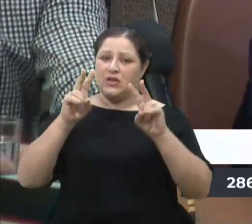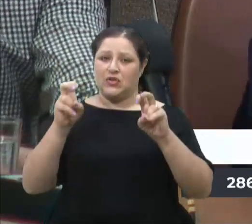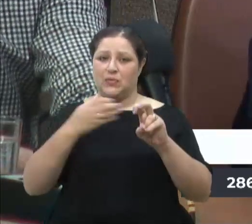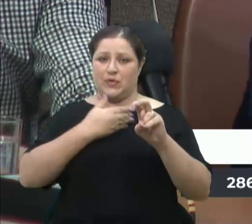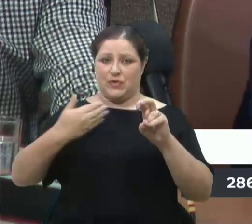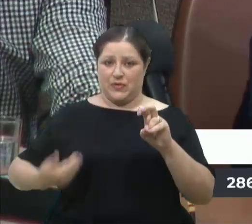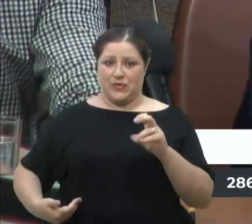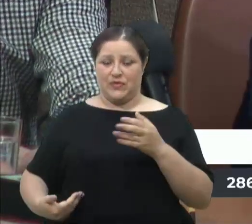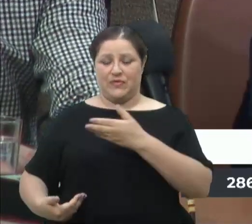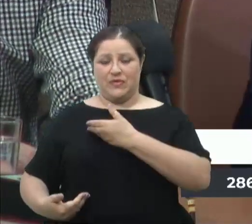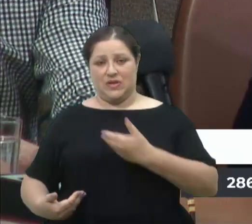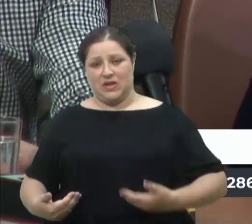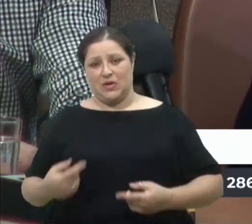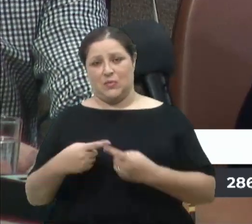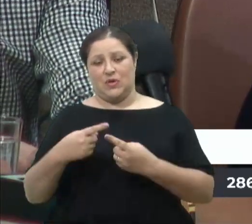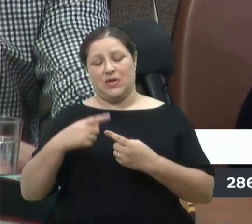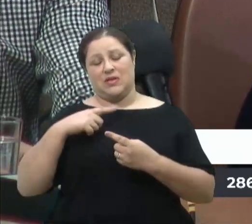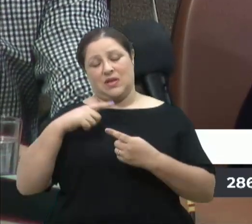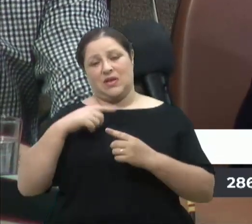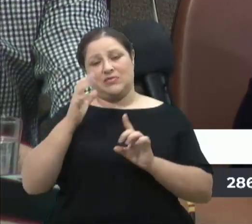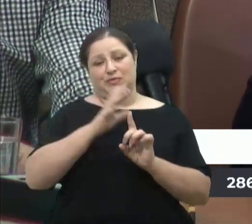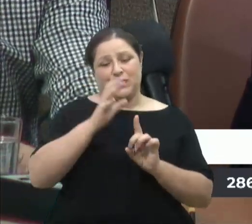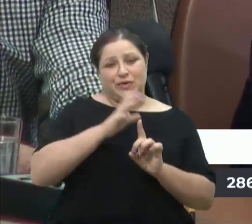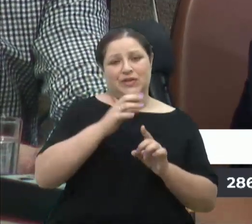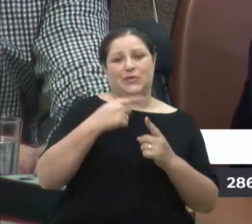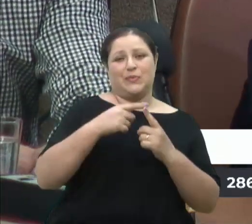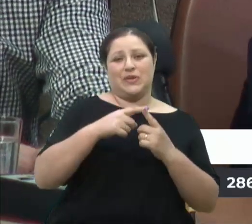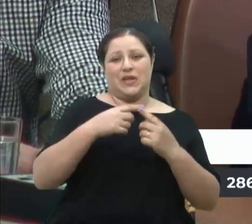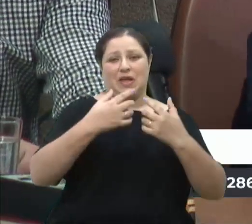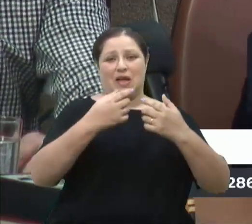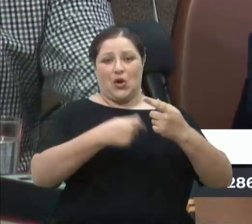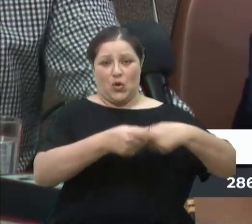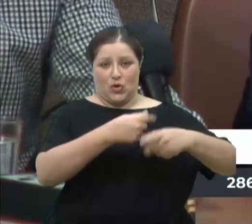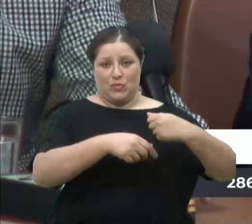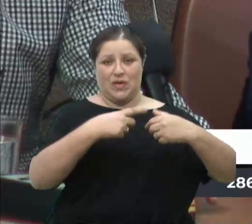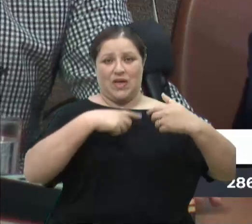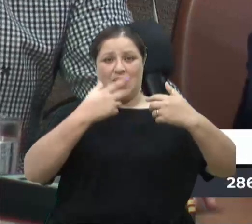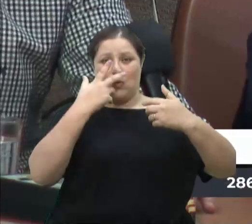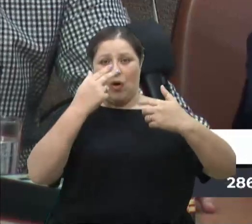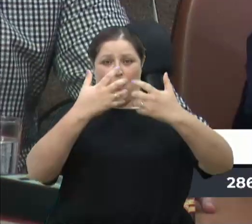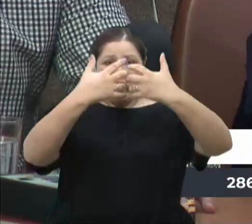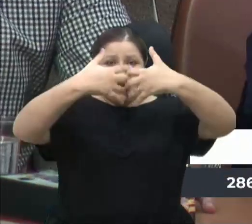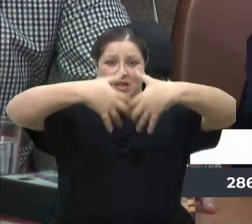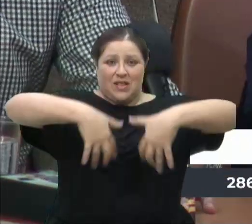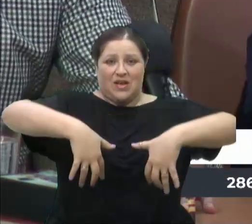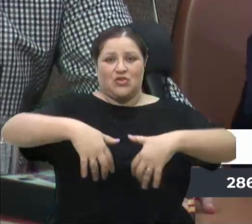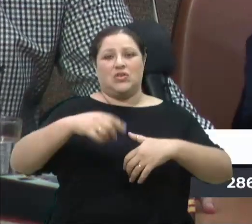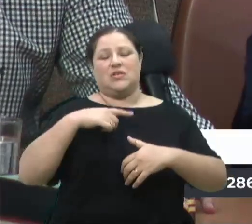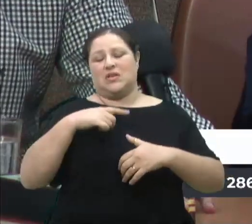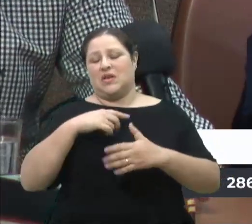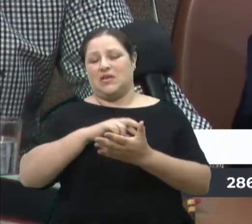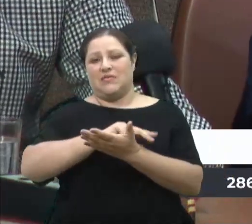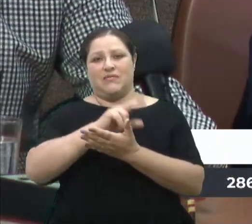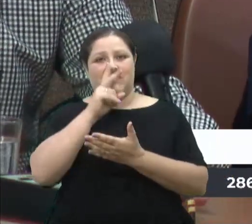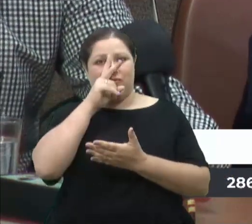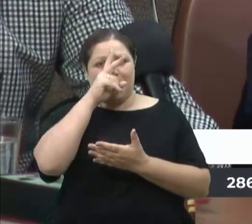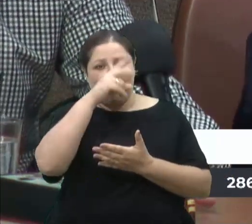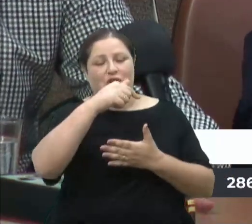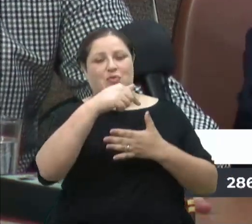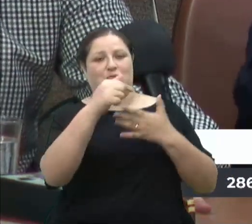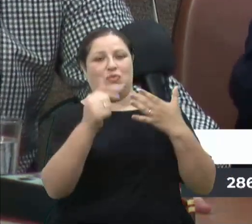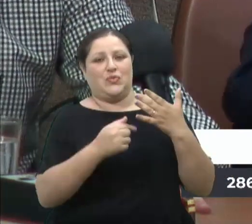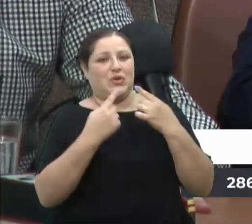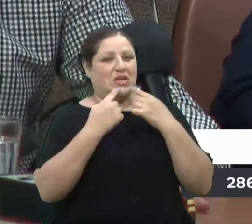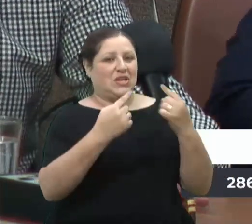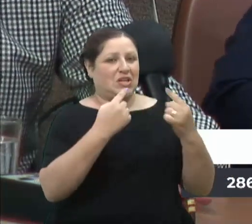respingando a economia uma engrenagem e eu tenho severas críticas ao governo PT severas eu posso listar